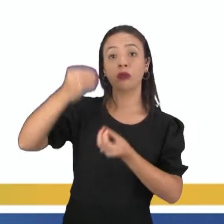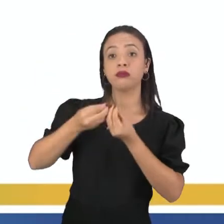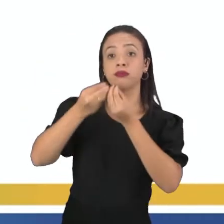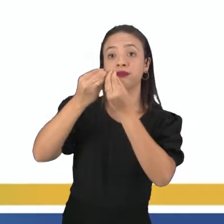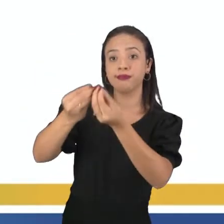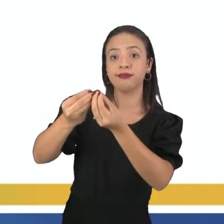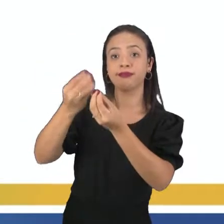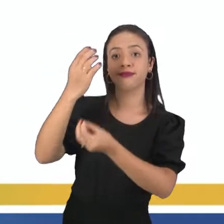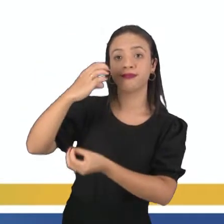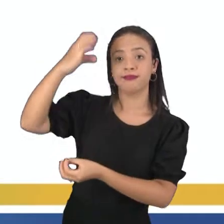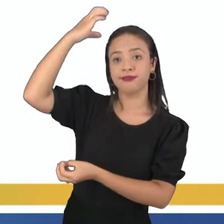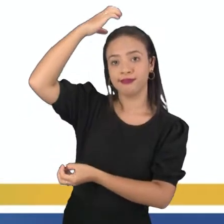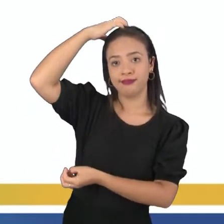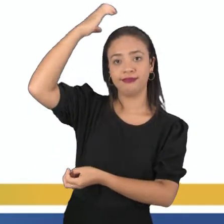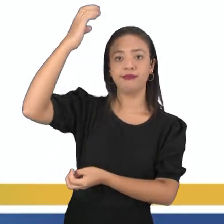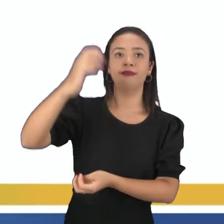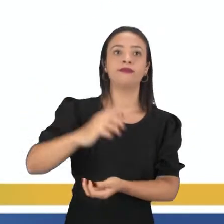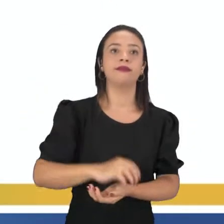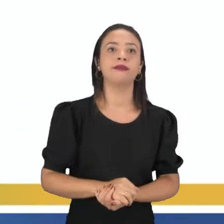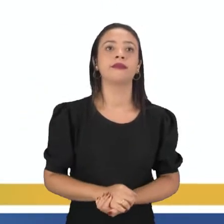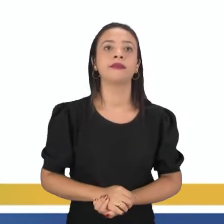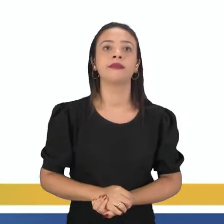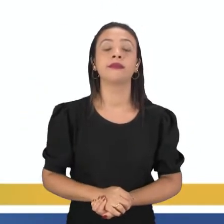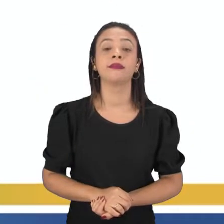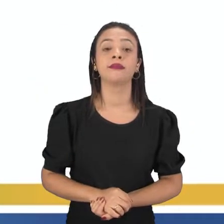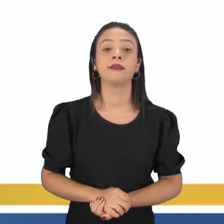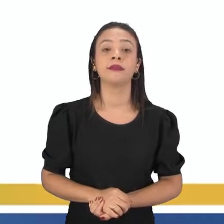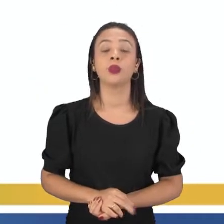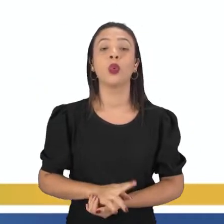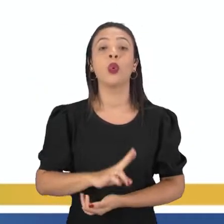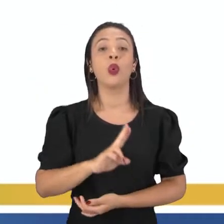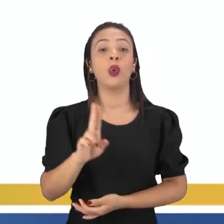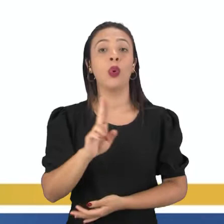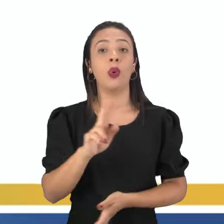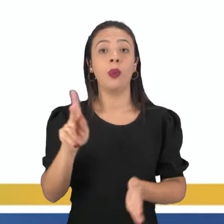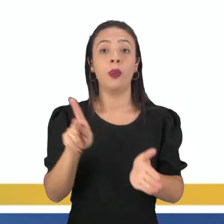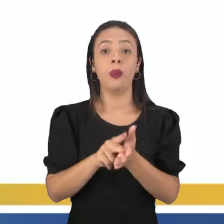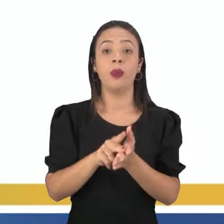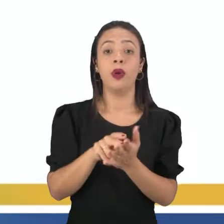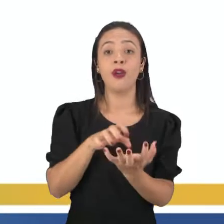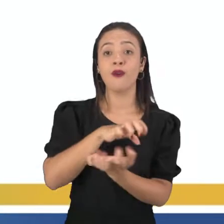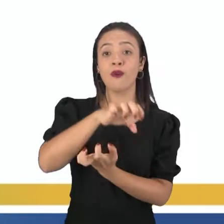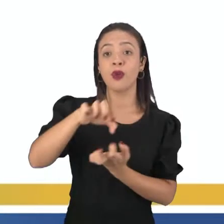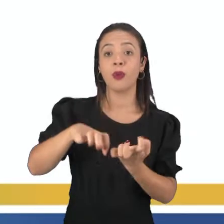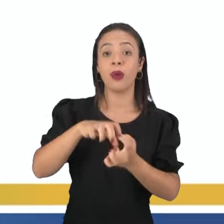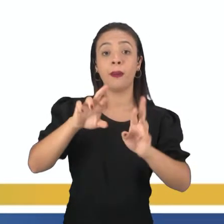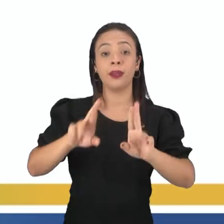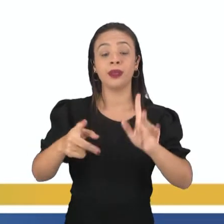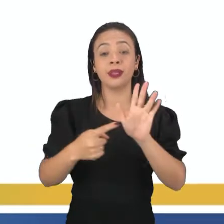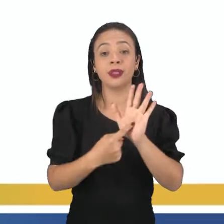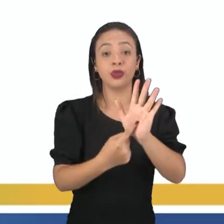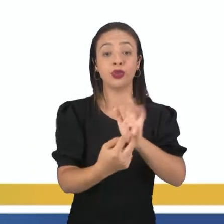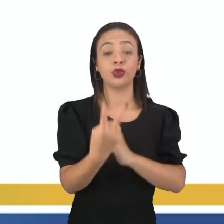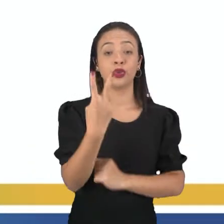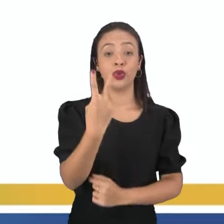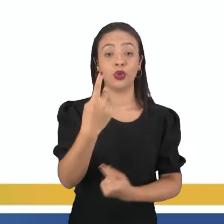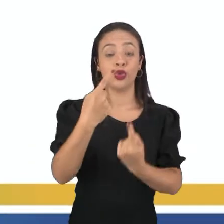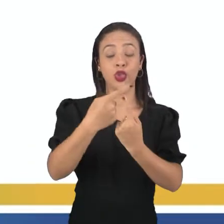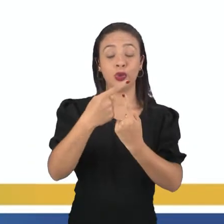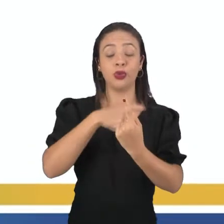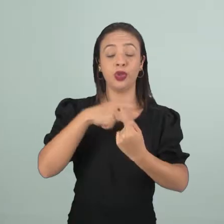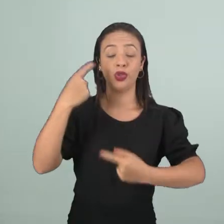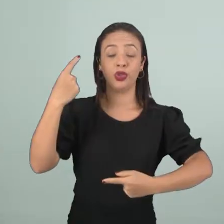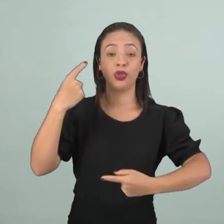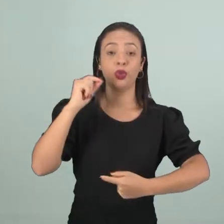concedido por Deus. O termo foi aplicado depois da Revolução para diferenciar os dois tipos de governo, o